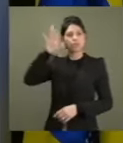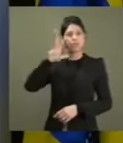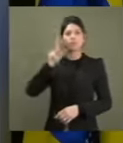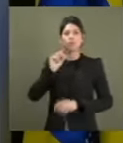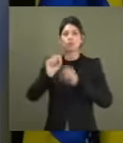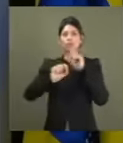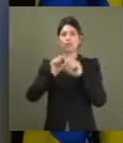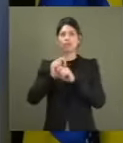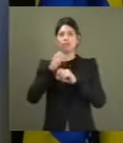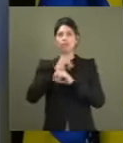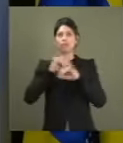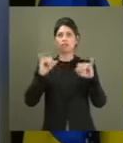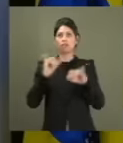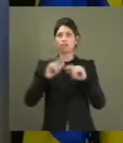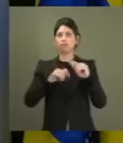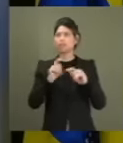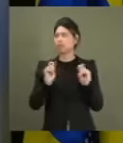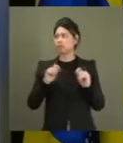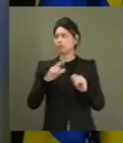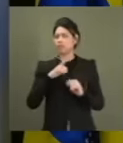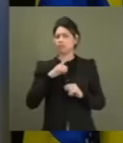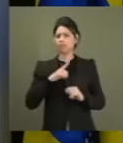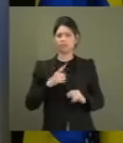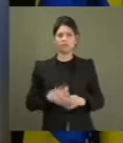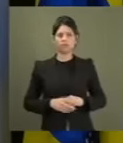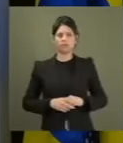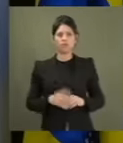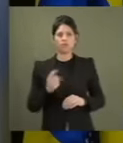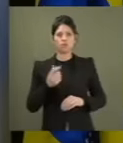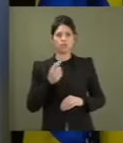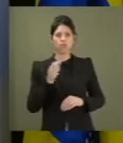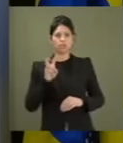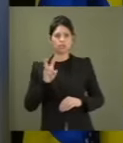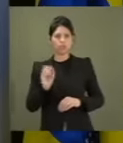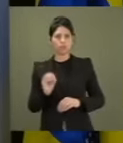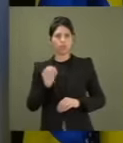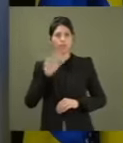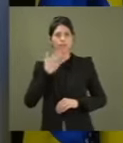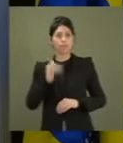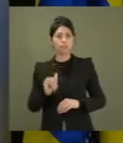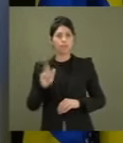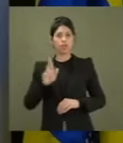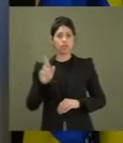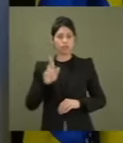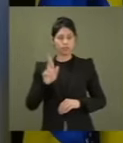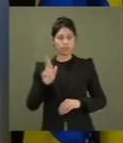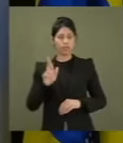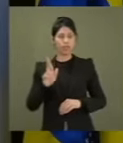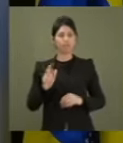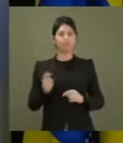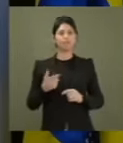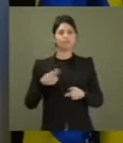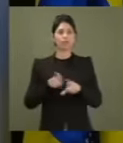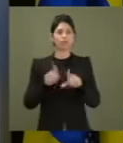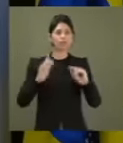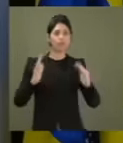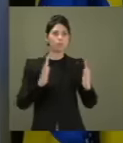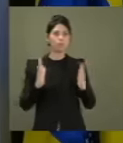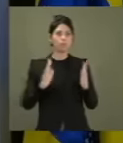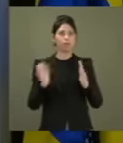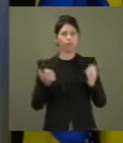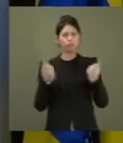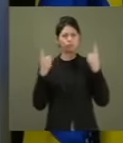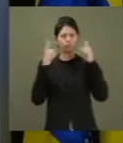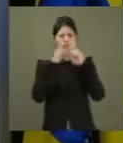desviaram criminosamente quase 50 milhões de reais em plena crise